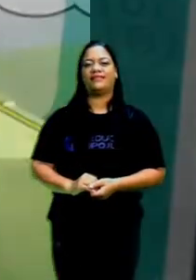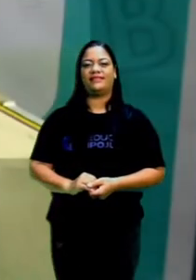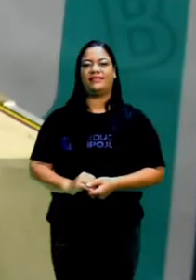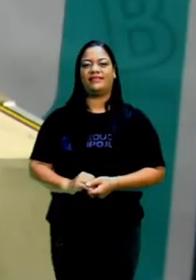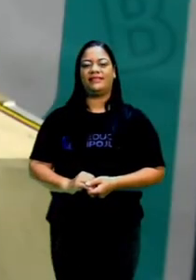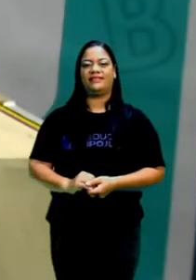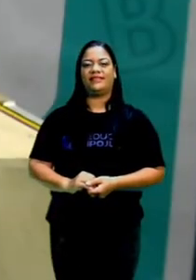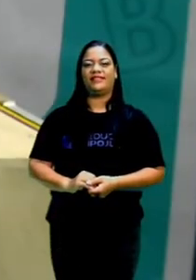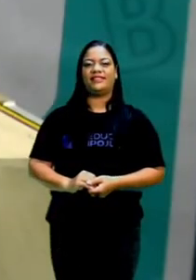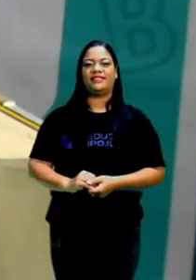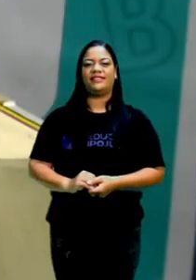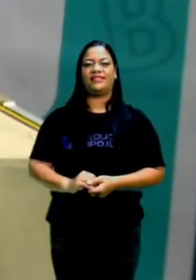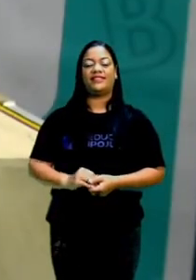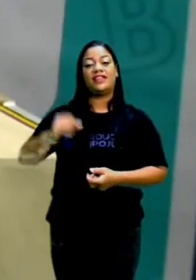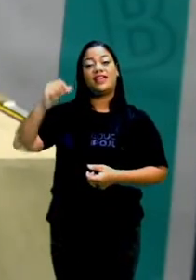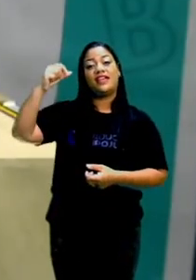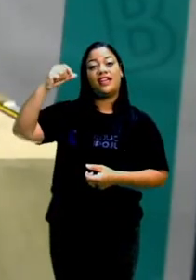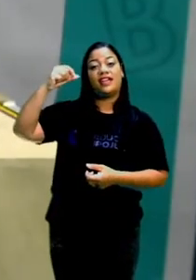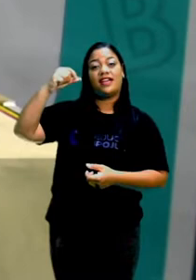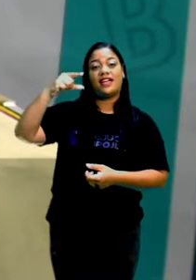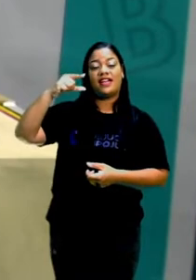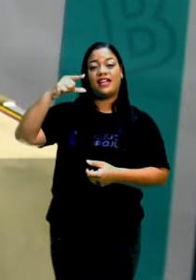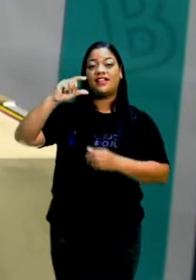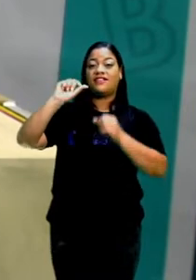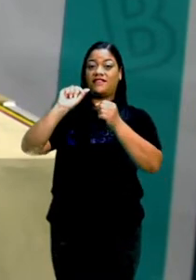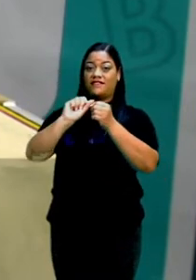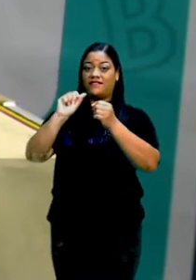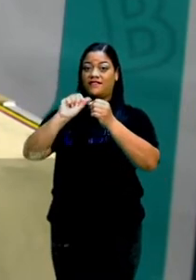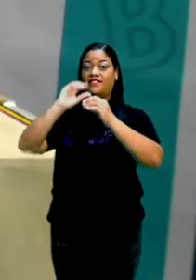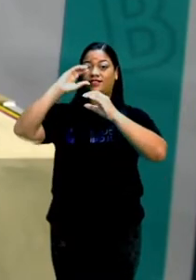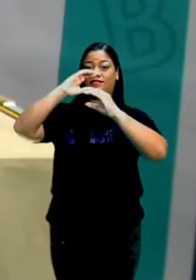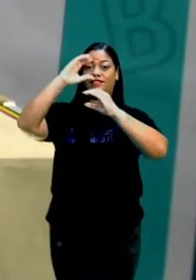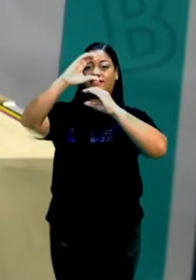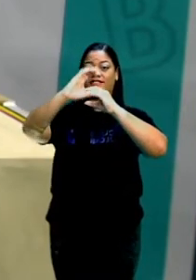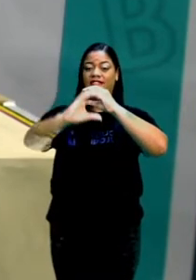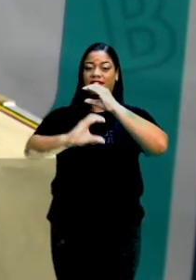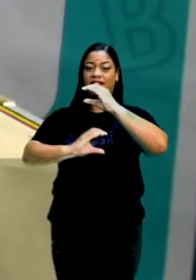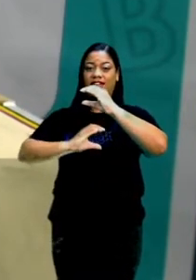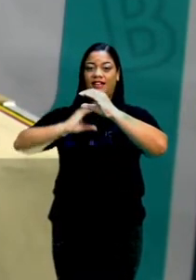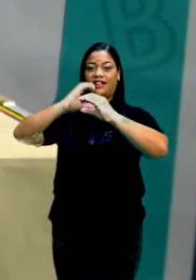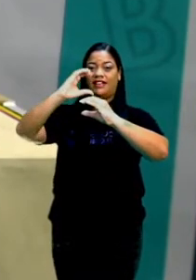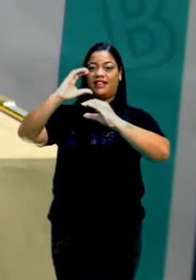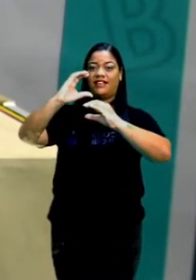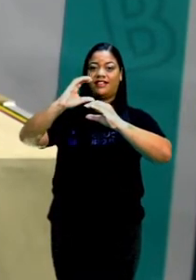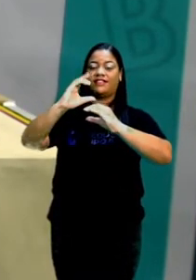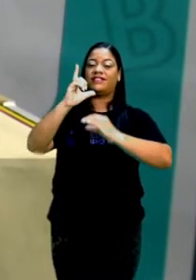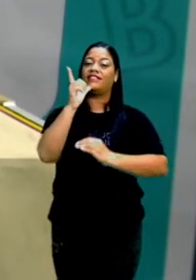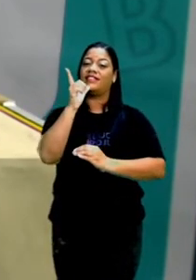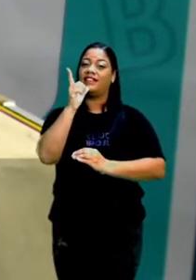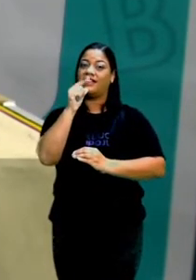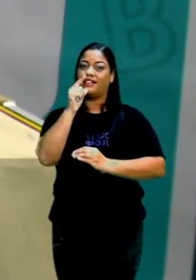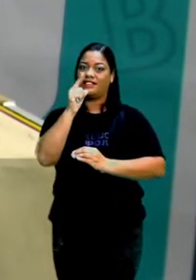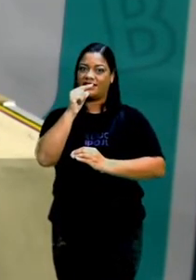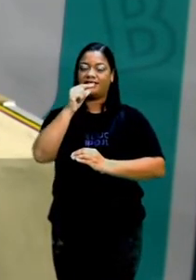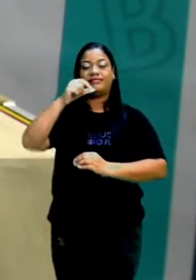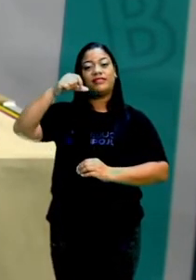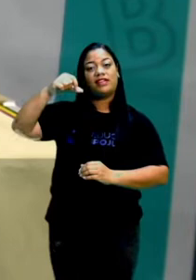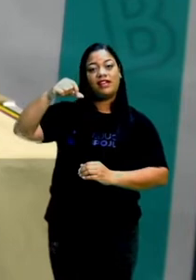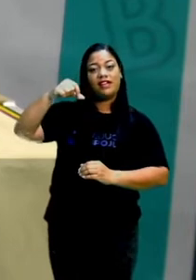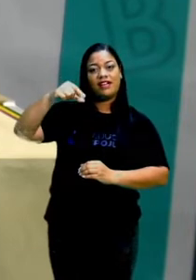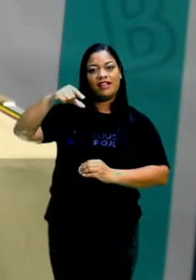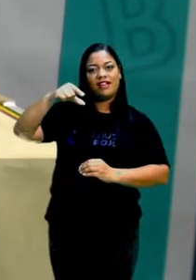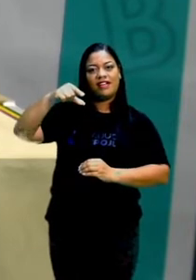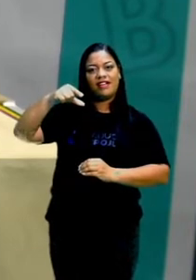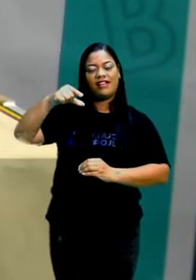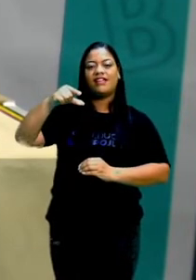evaporação. Plim plim passou pelo ciclo da água, o ciclo da água, o ciclo da água. Plim